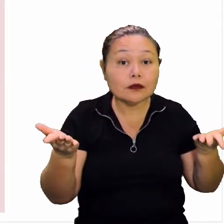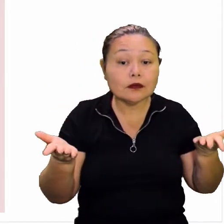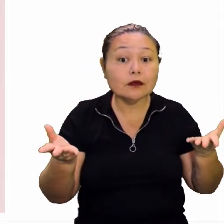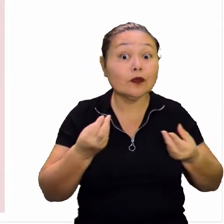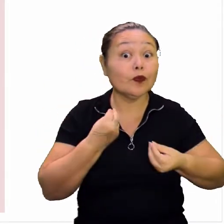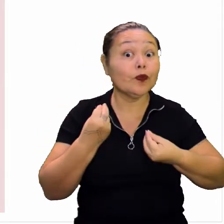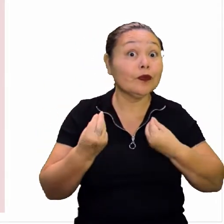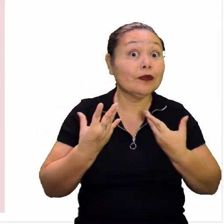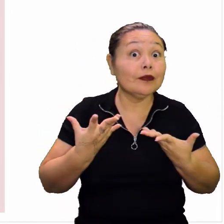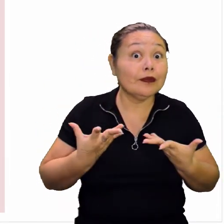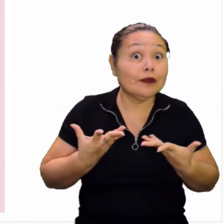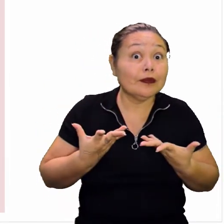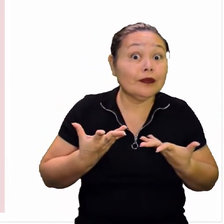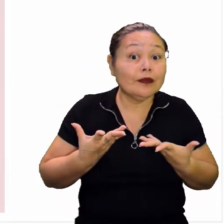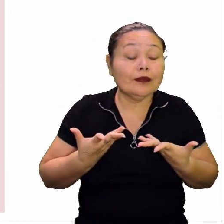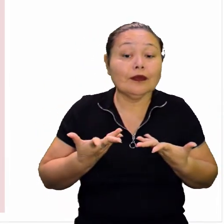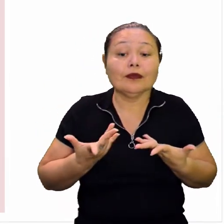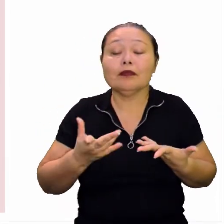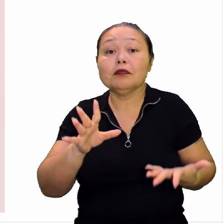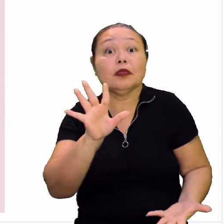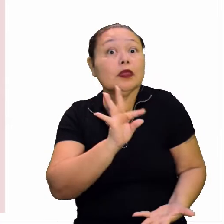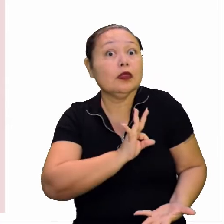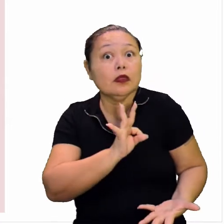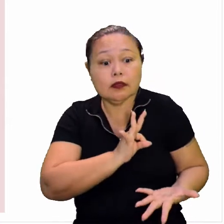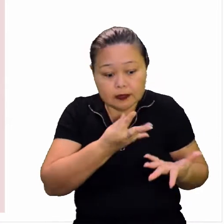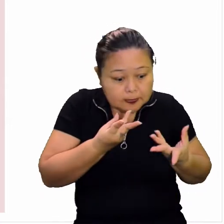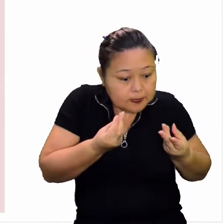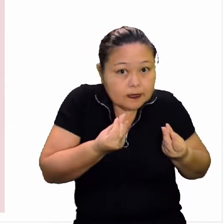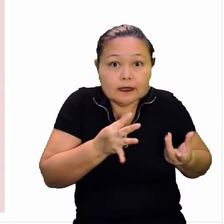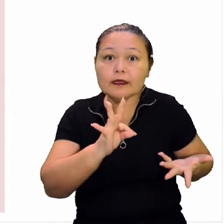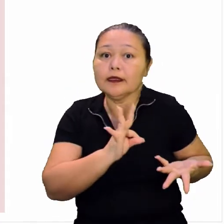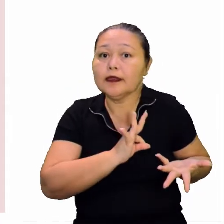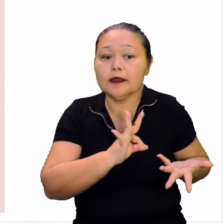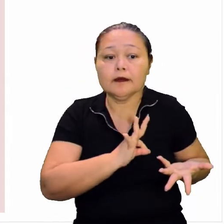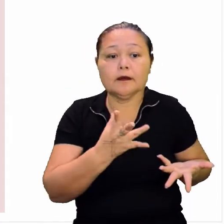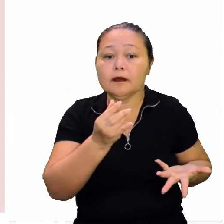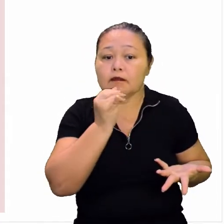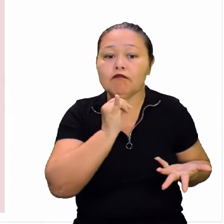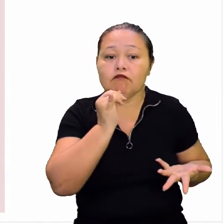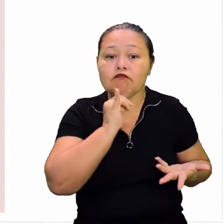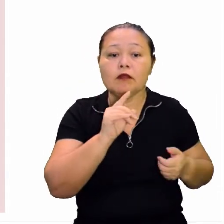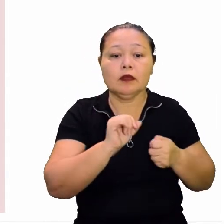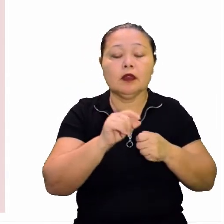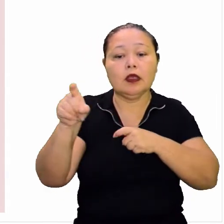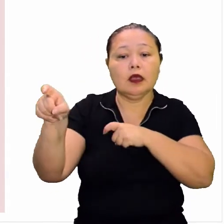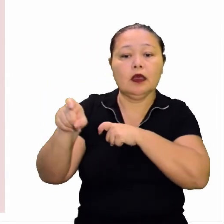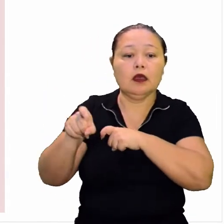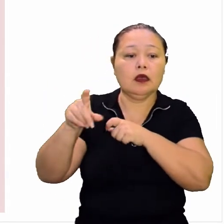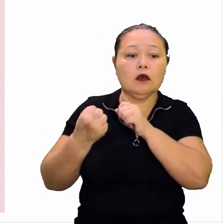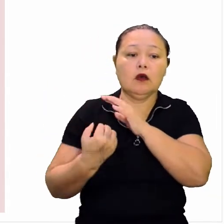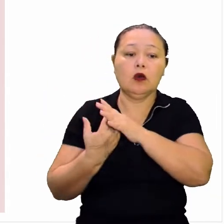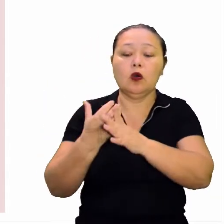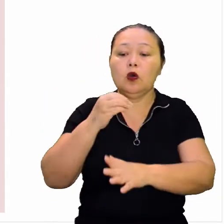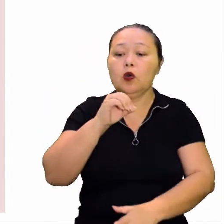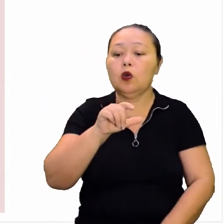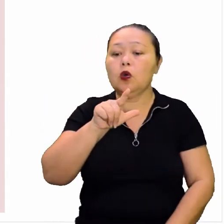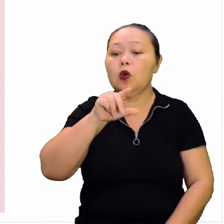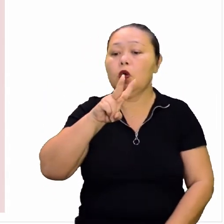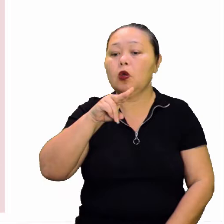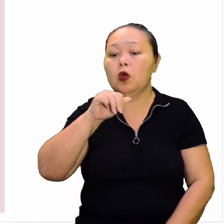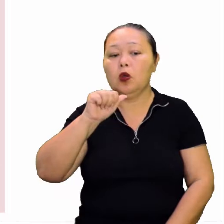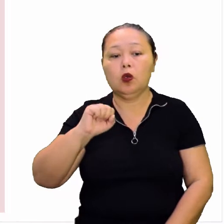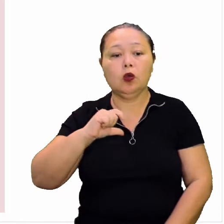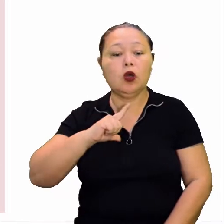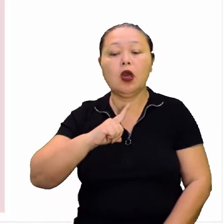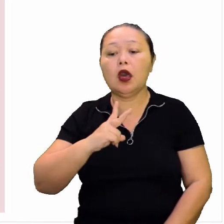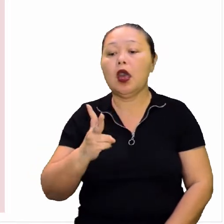Mas como? Técnica. Por exemplo, na agricultura, eles cultivaram as olivas